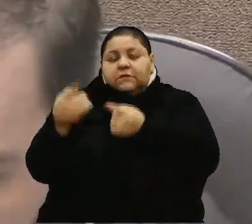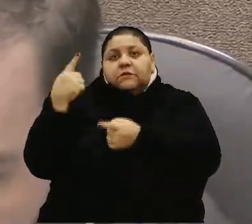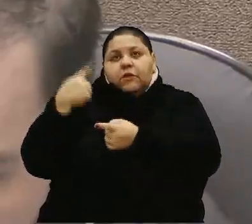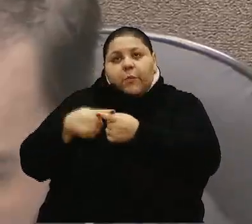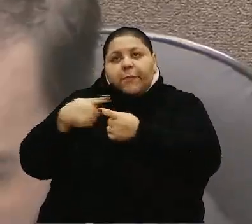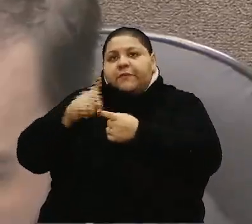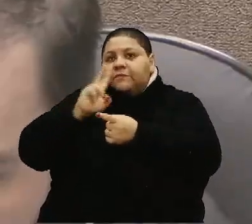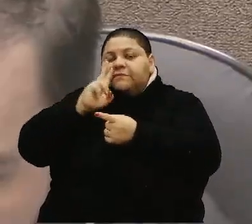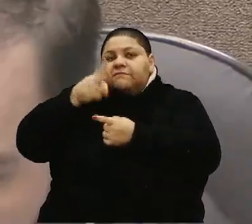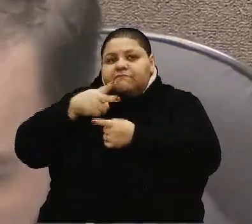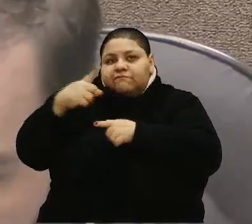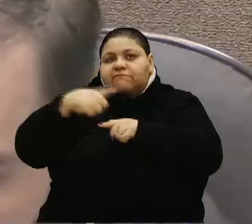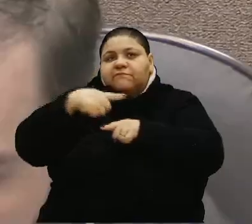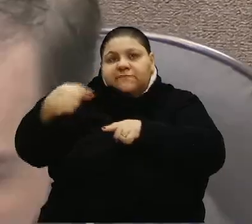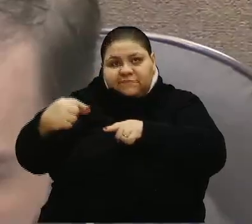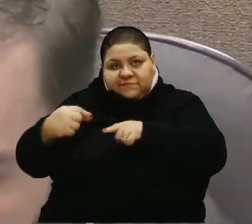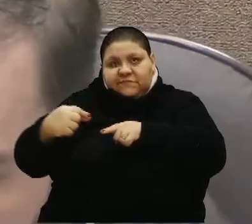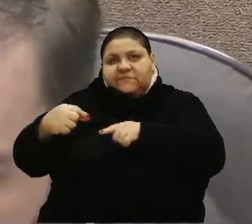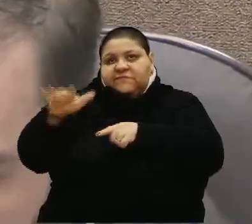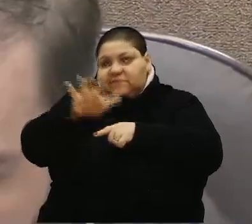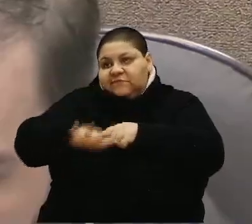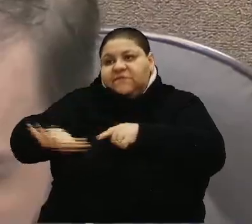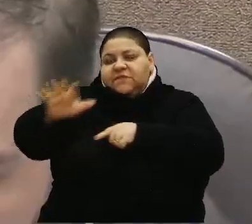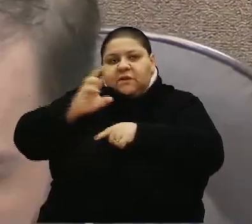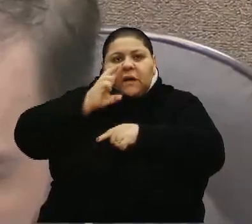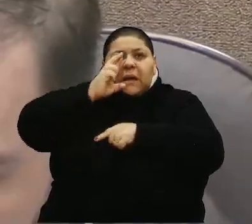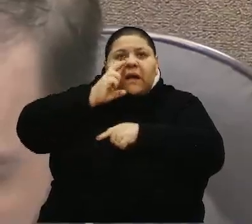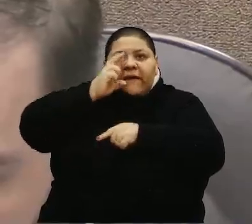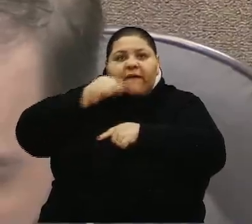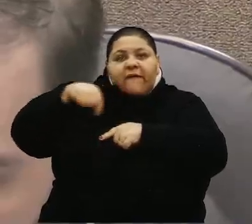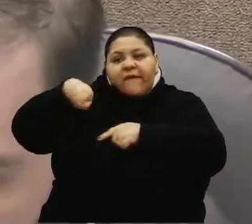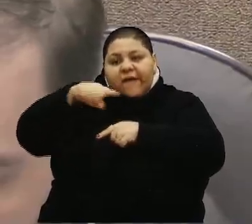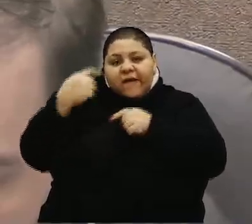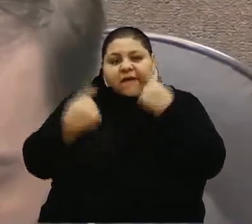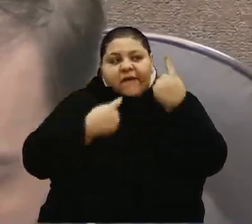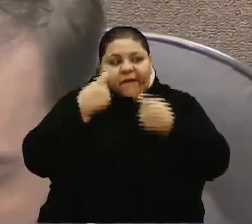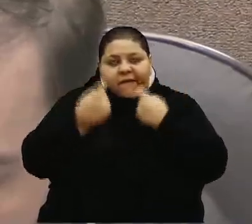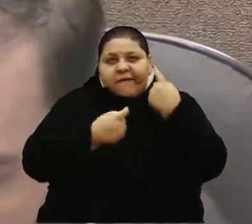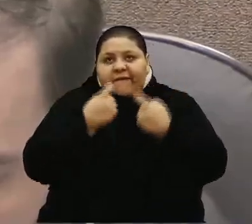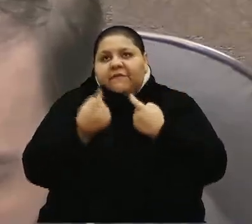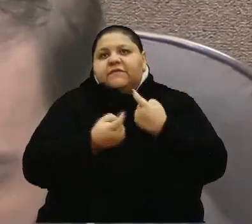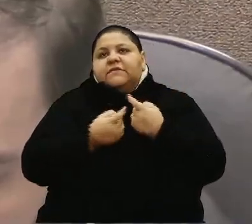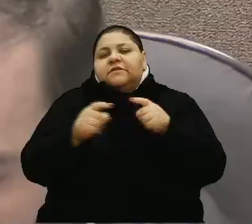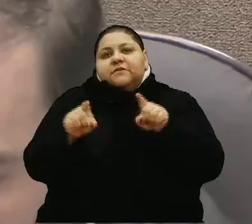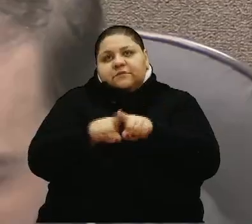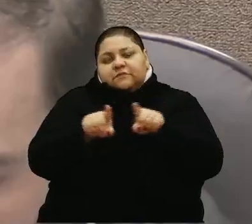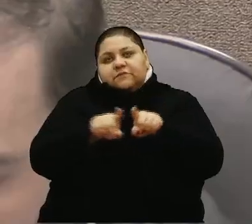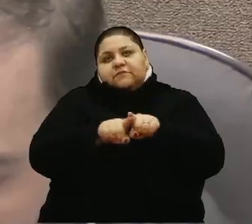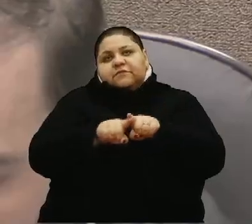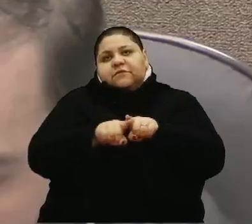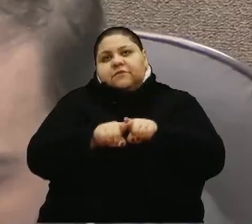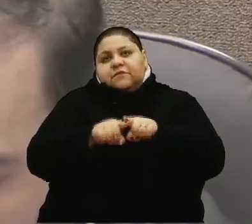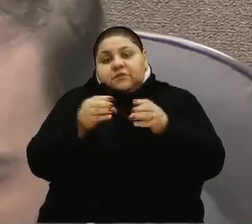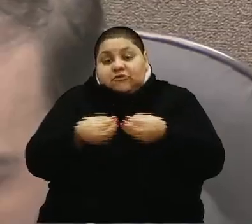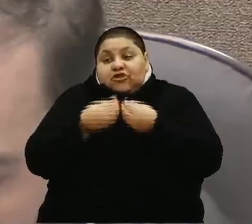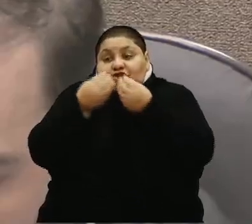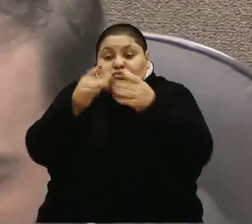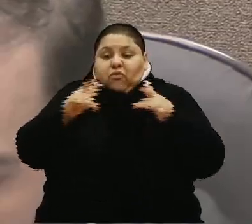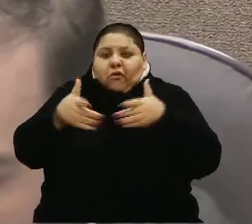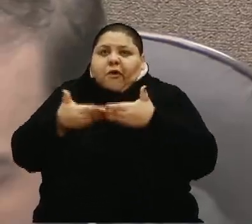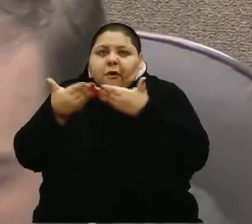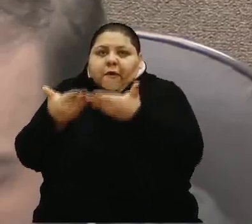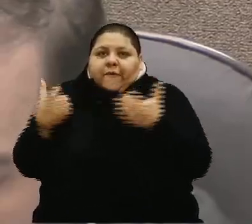resistência de saírem muitas vezes das áreas de risco. E a nossa preocupação fica da questão também também de donativos, né,